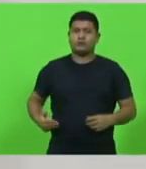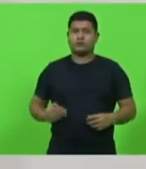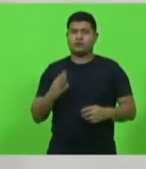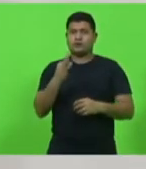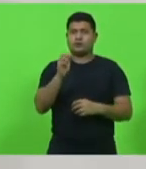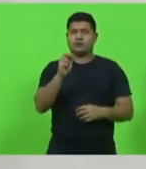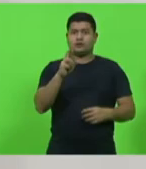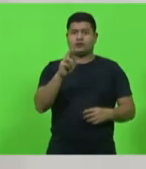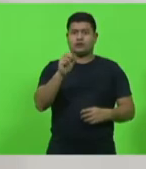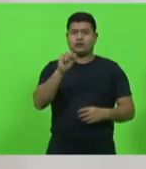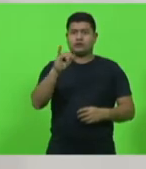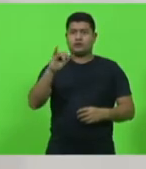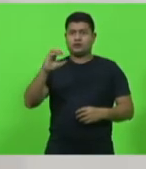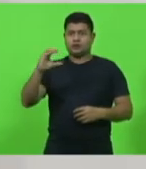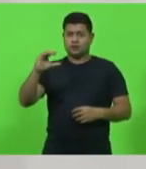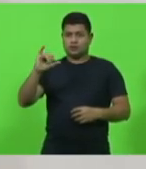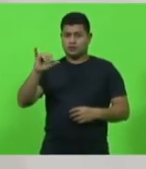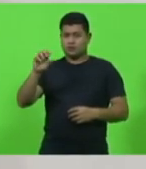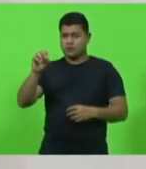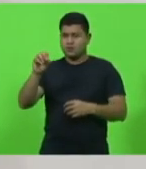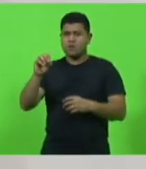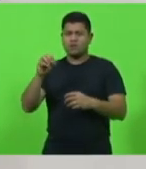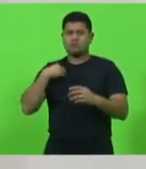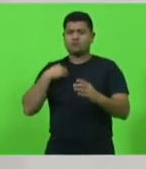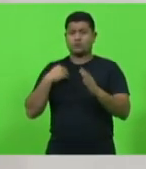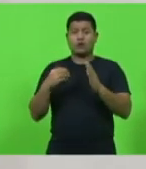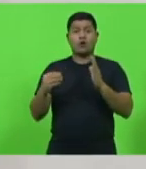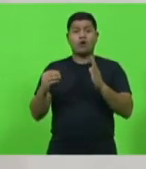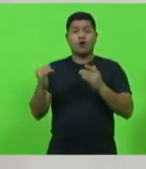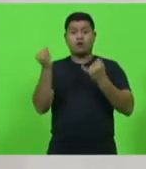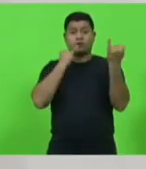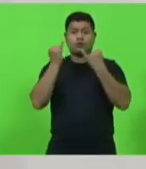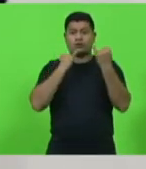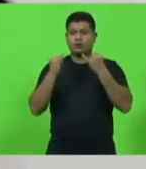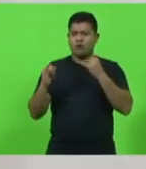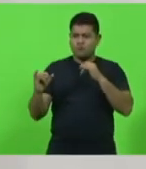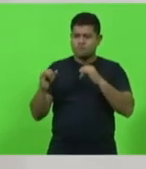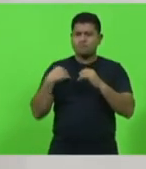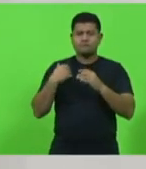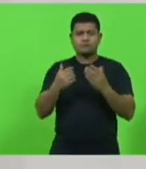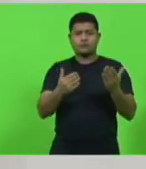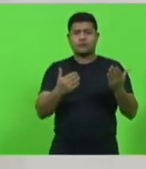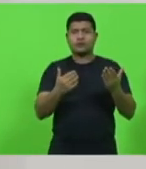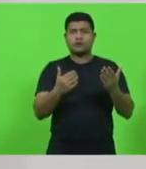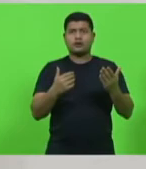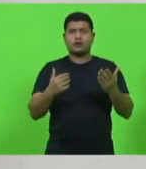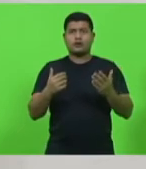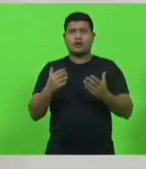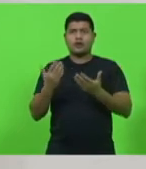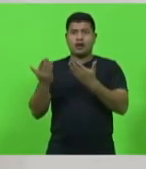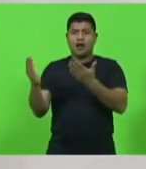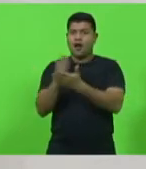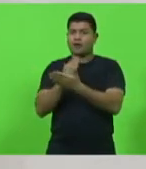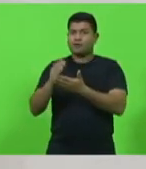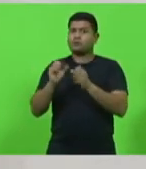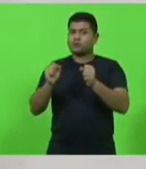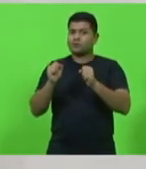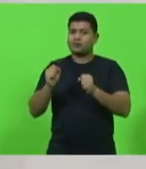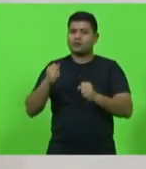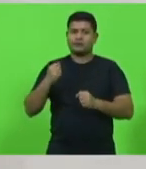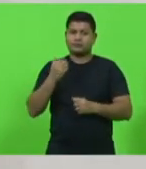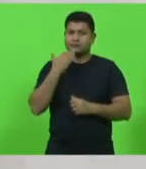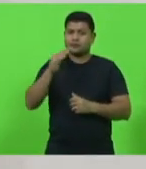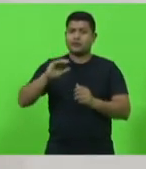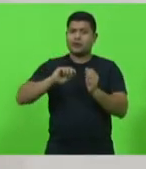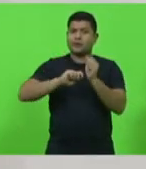com alguma dessas notícias das rodovias de Santa Catarina. Daqui a um dia ele vai pedir lá para me bloquear